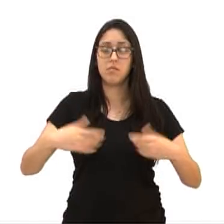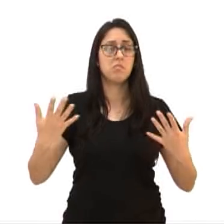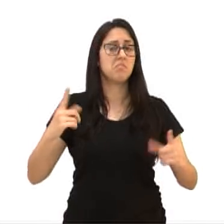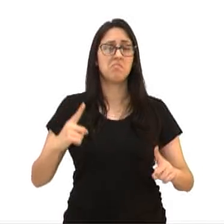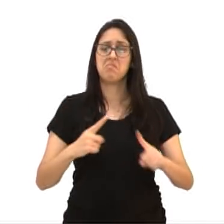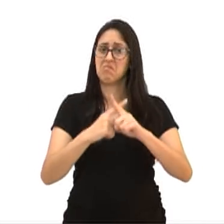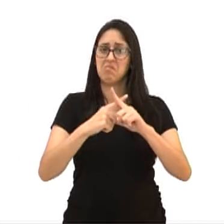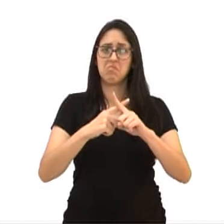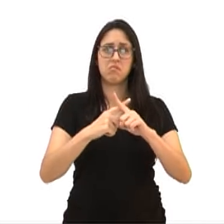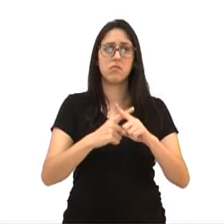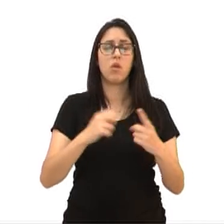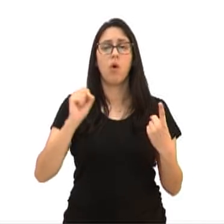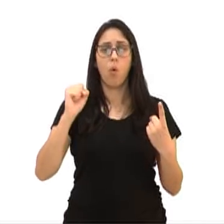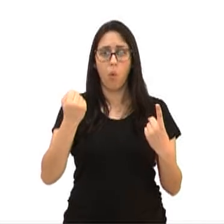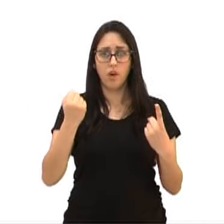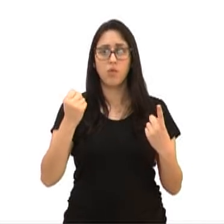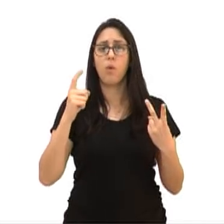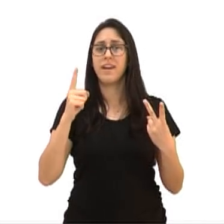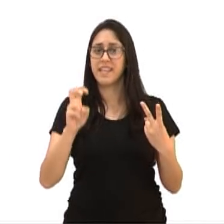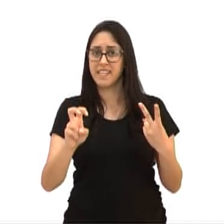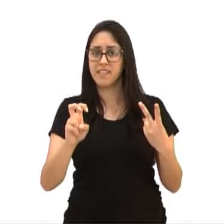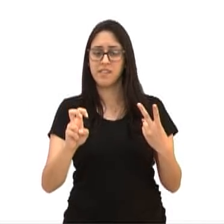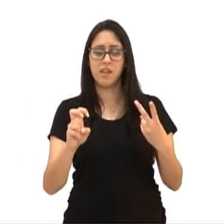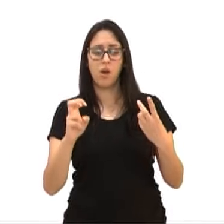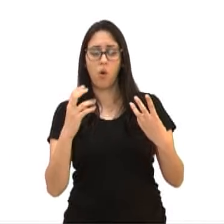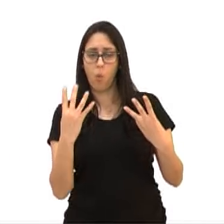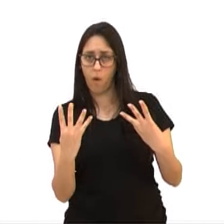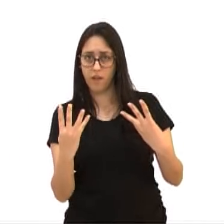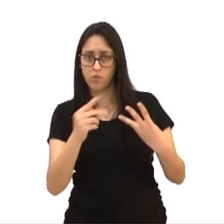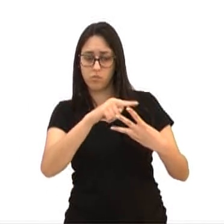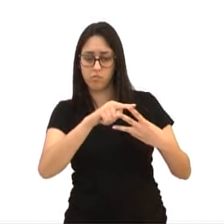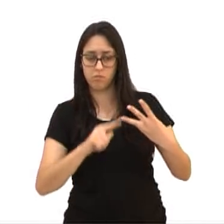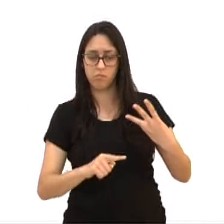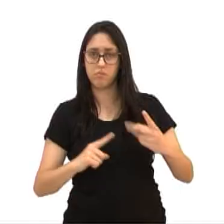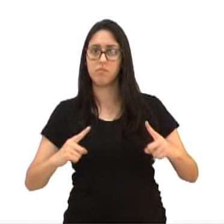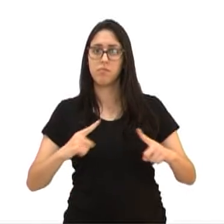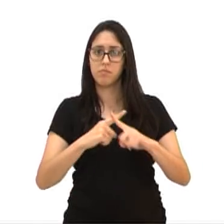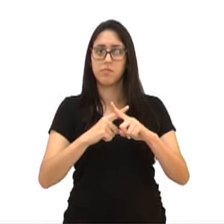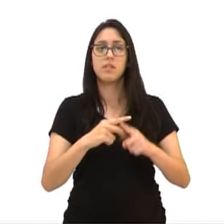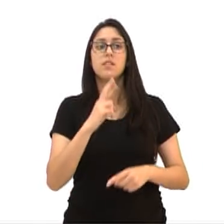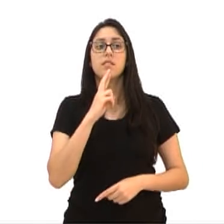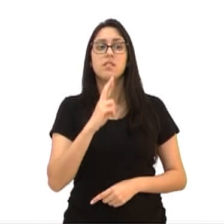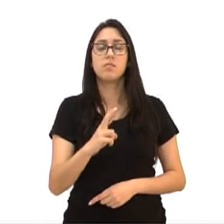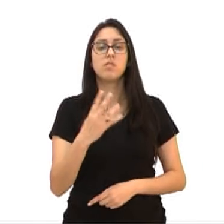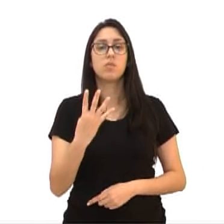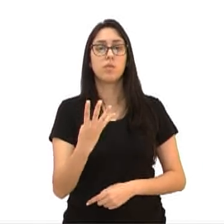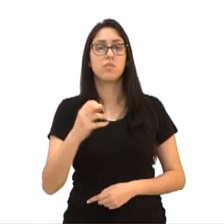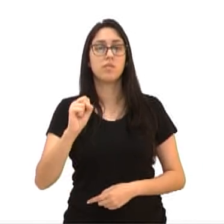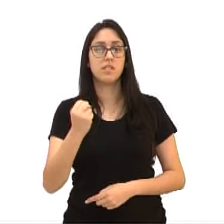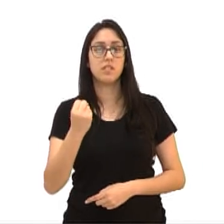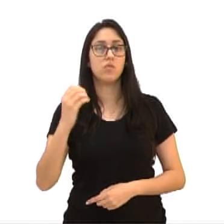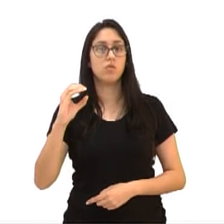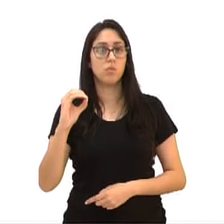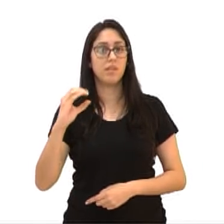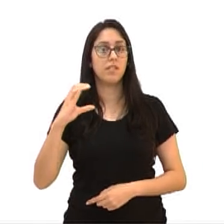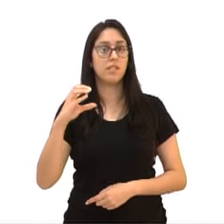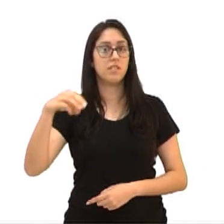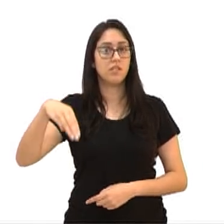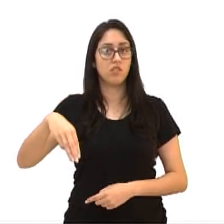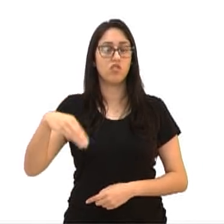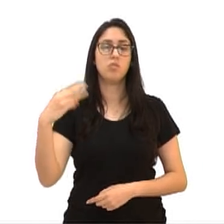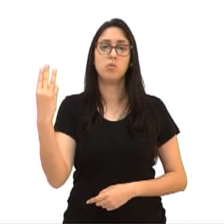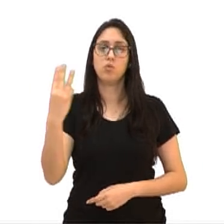8 vezes 15 vezes 4. Então, a segunda caixa tem um volume de 480